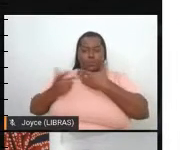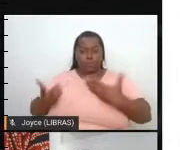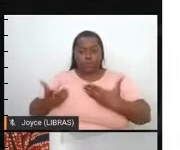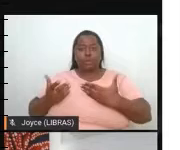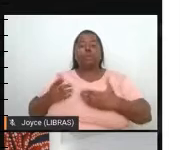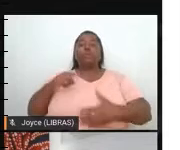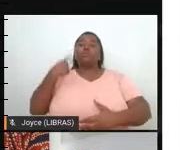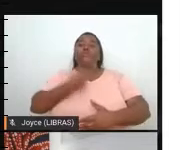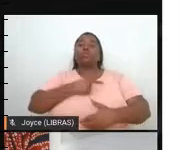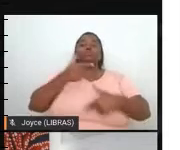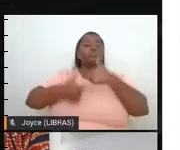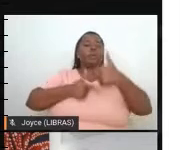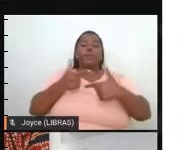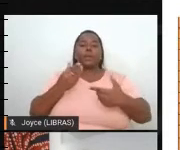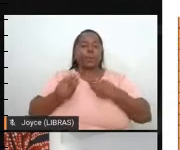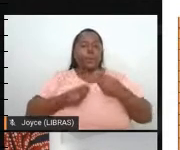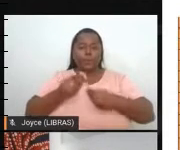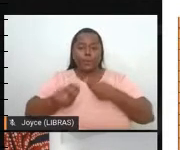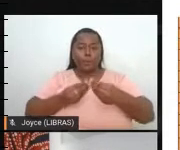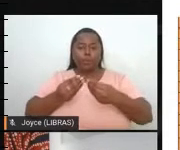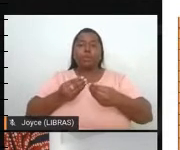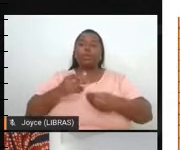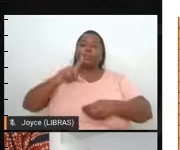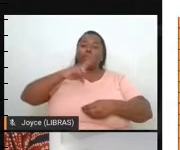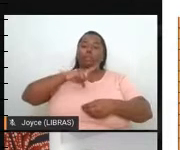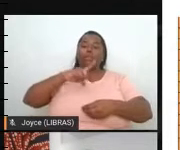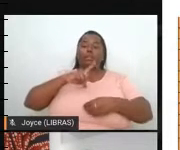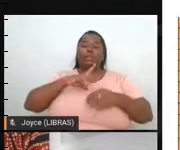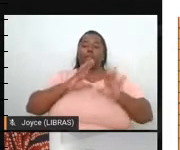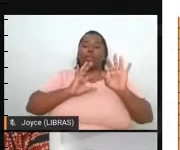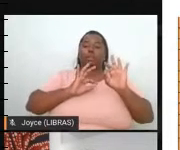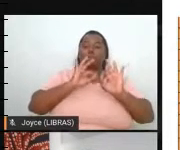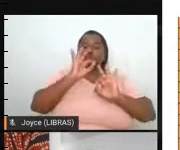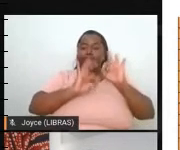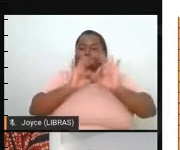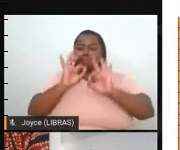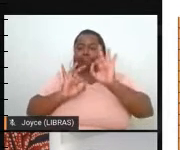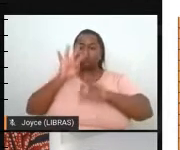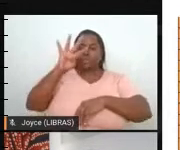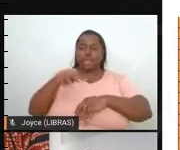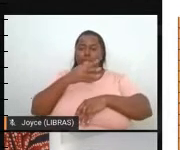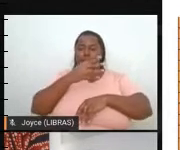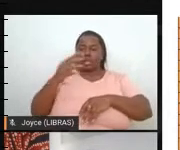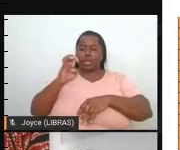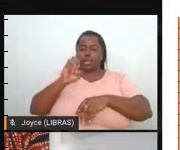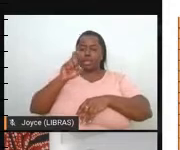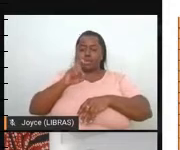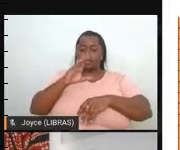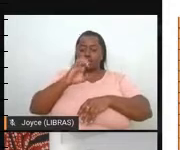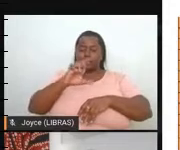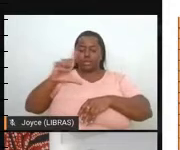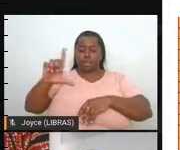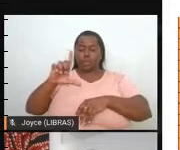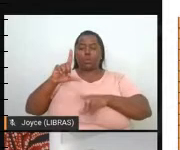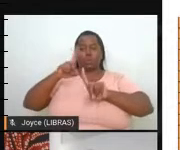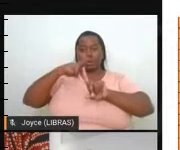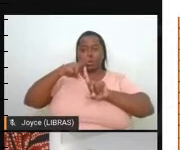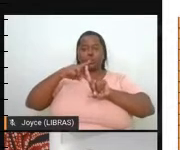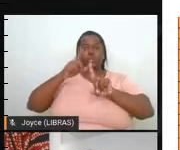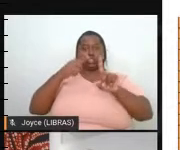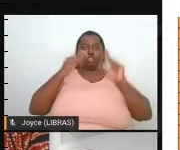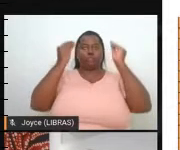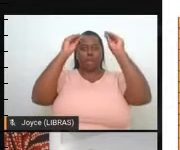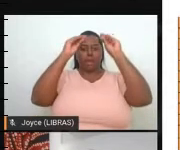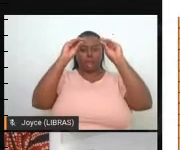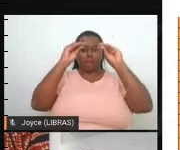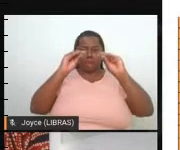isso, né? A gente programa no Excel essas questões, tipo close, tá?